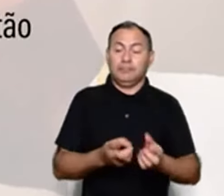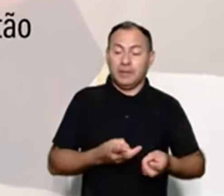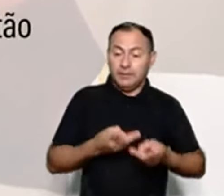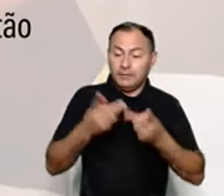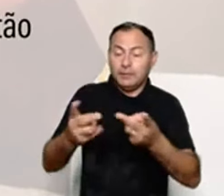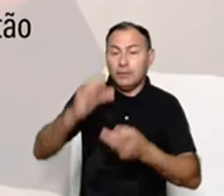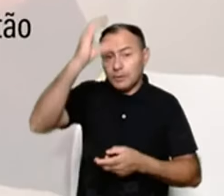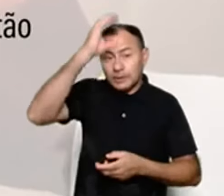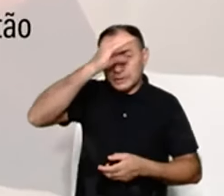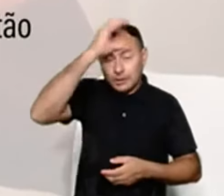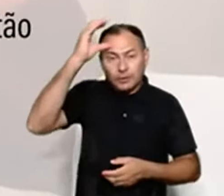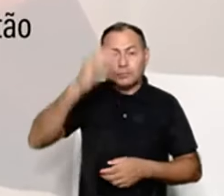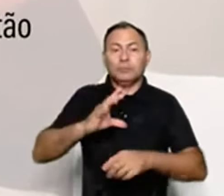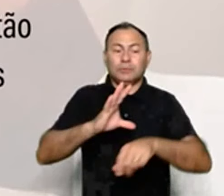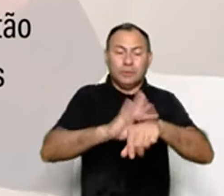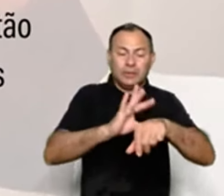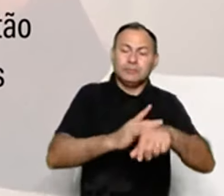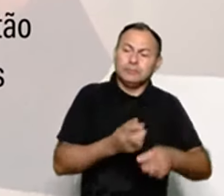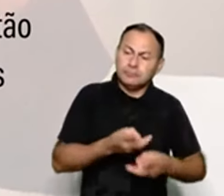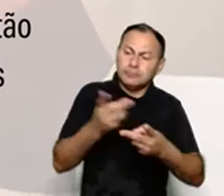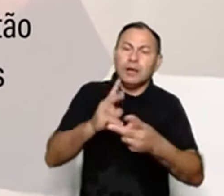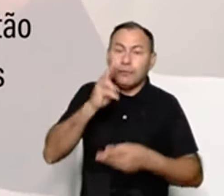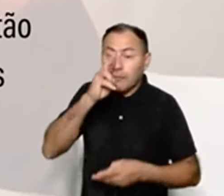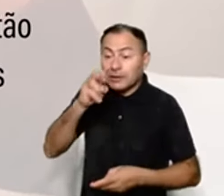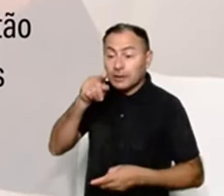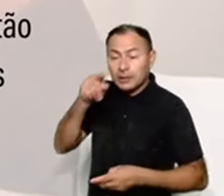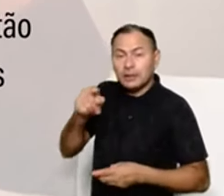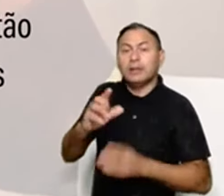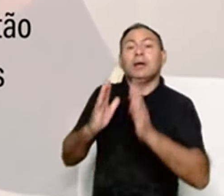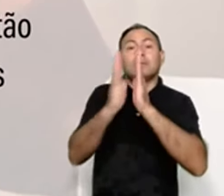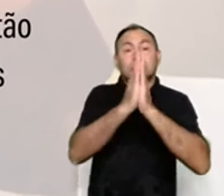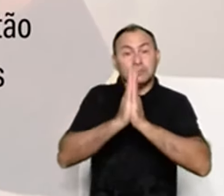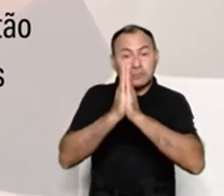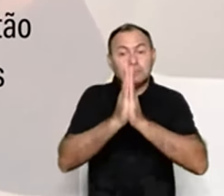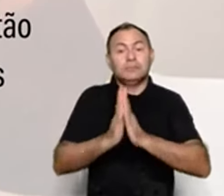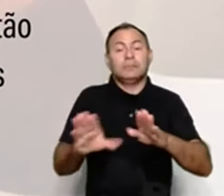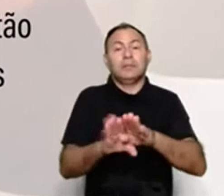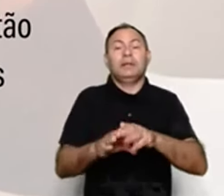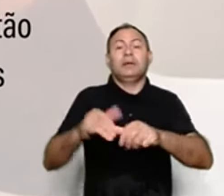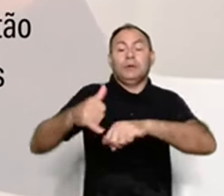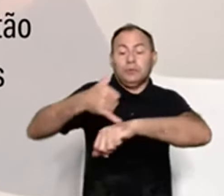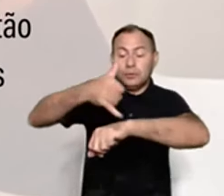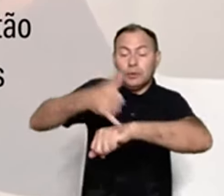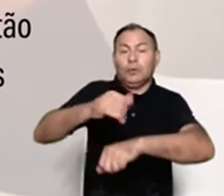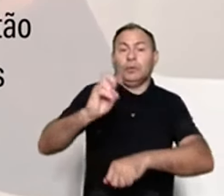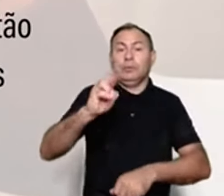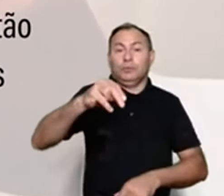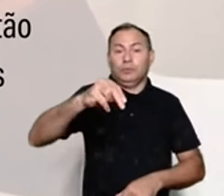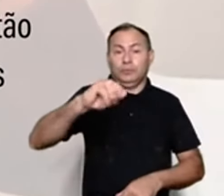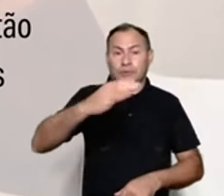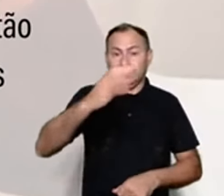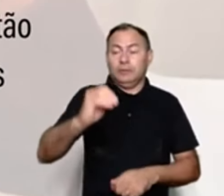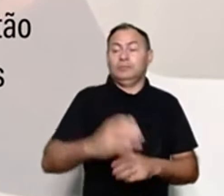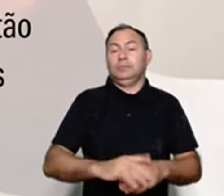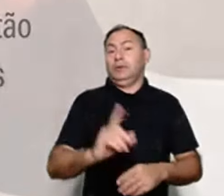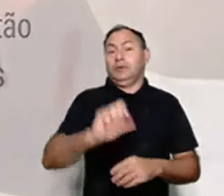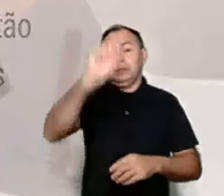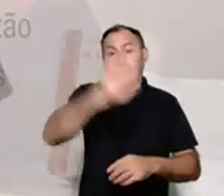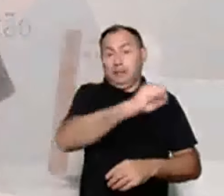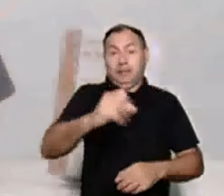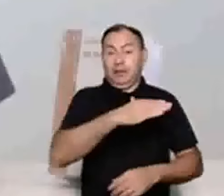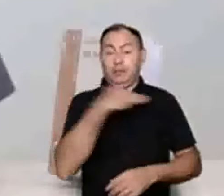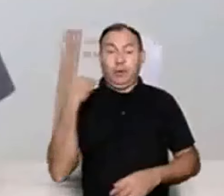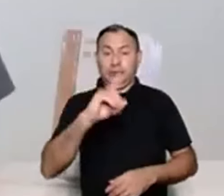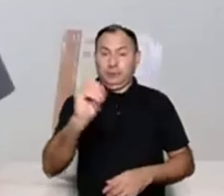visite o cristão doente e, assim, fortaleça ele através da oração e da unção. Não trata-se do sacramento da morte,